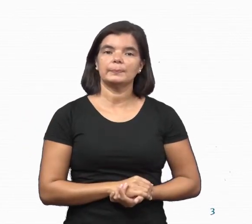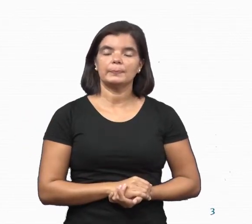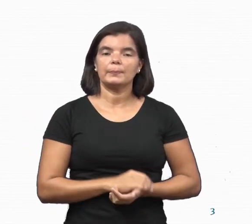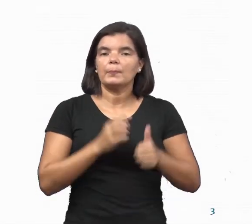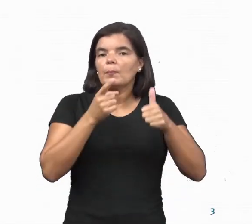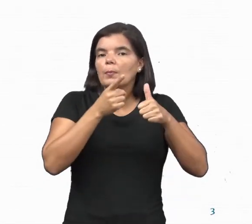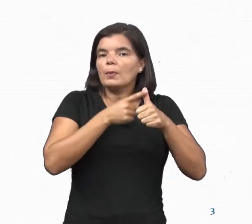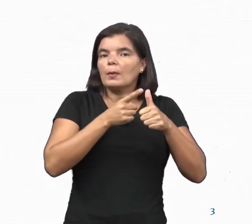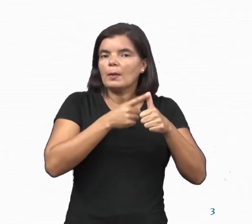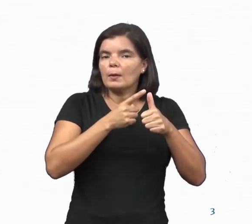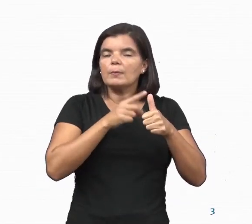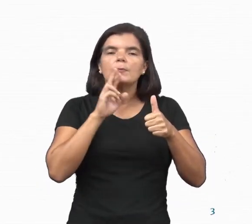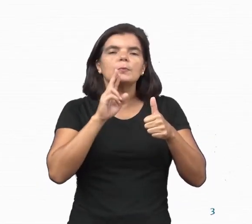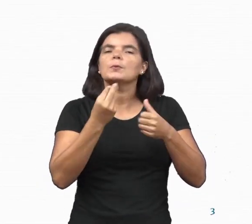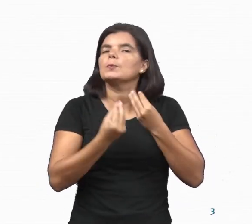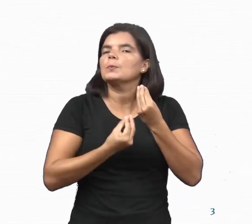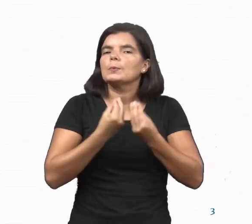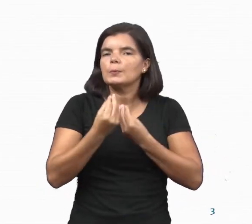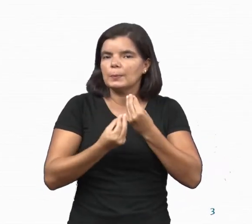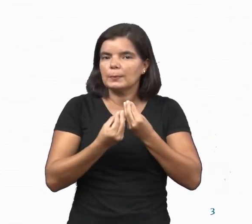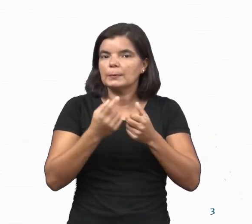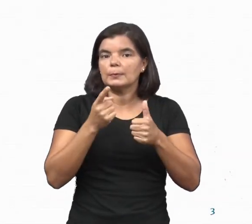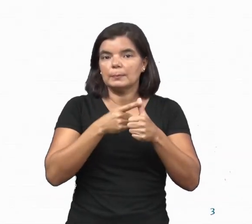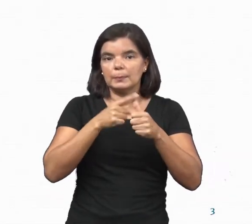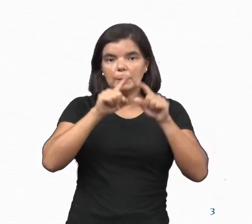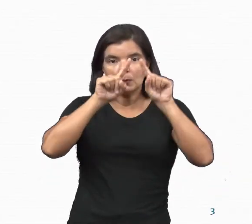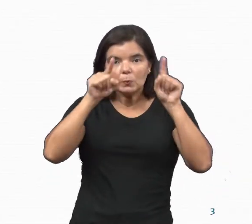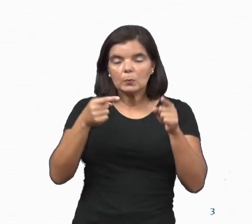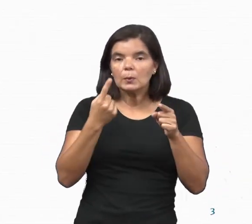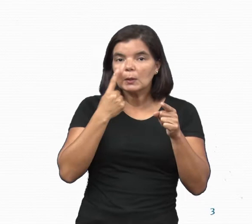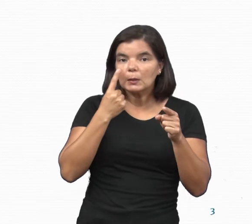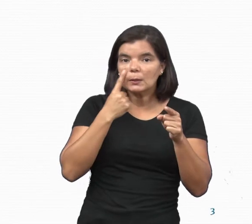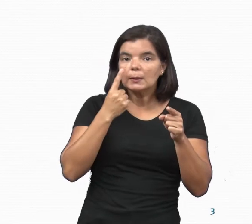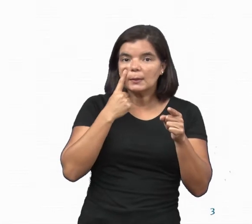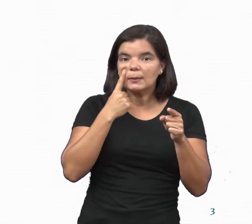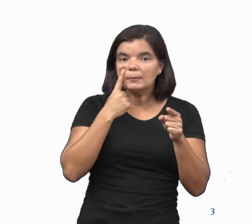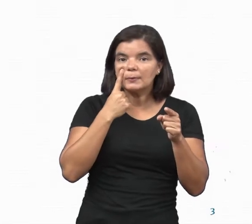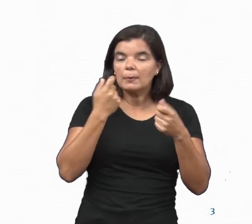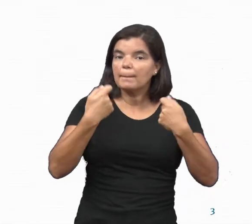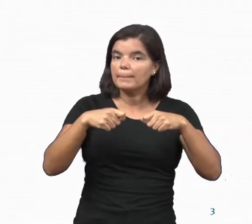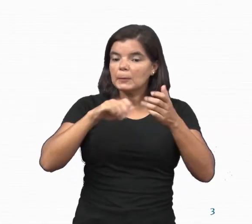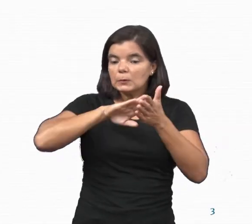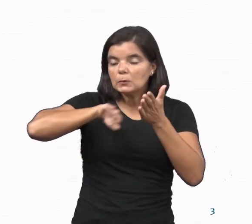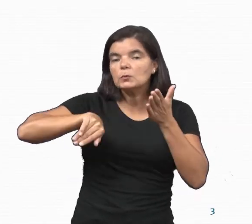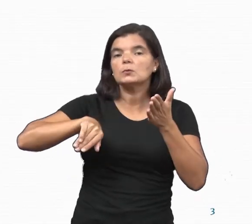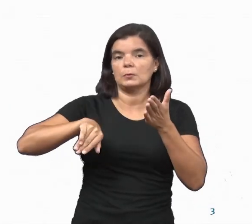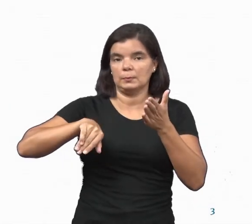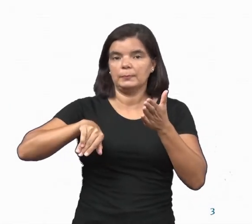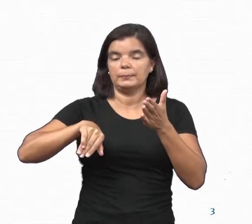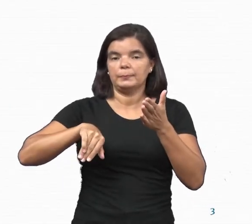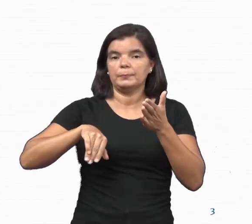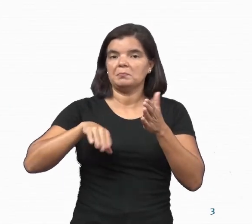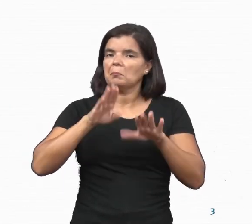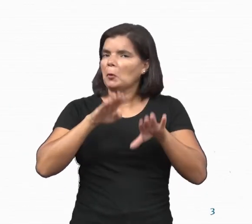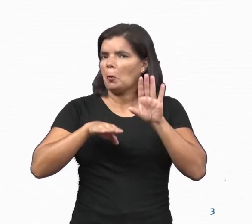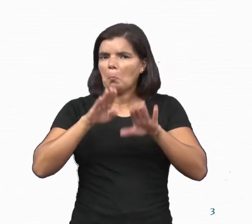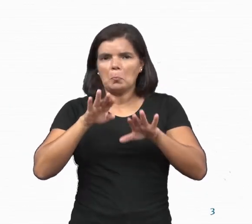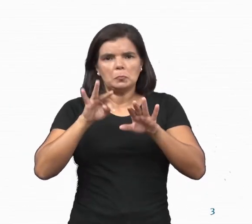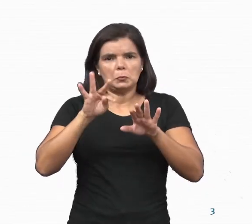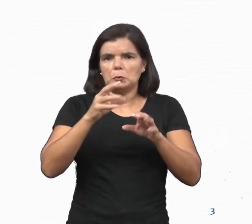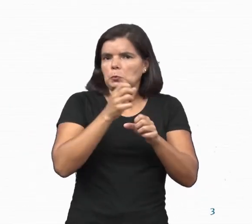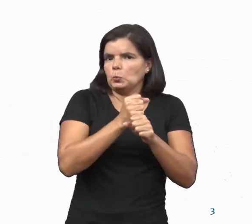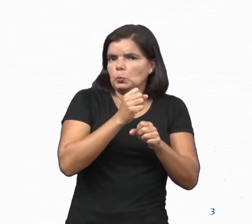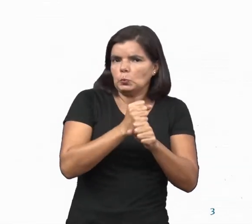A primeira coisa que eu vou fazer, é o parênteses, tá vendo? Que é a primeira que a gente precisa eliminar. Então, independente se for